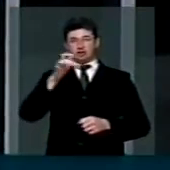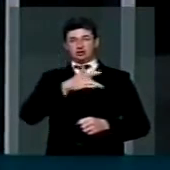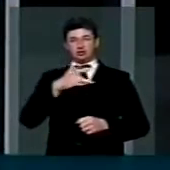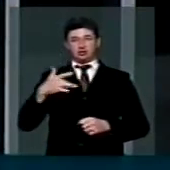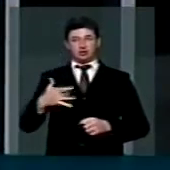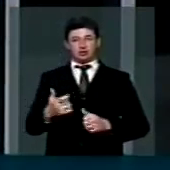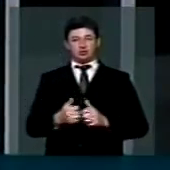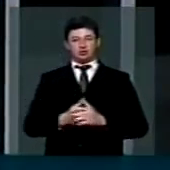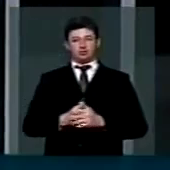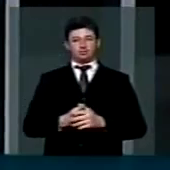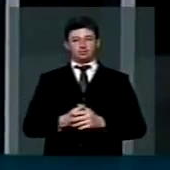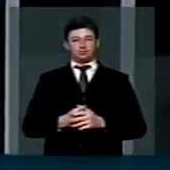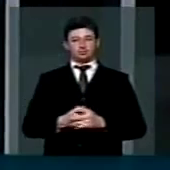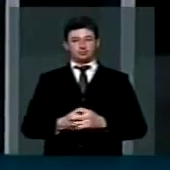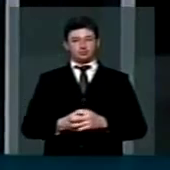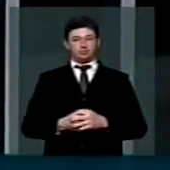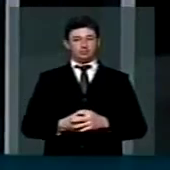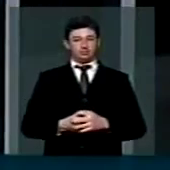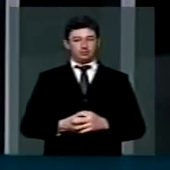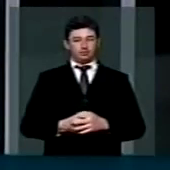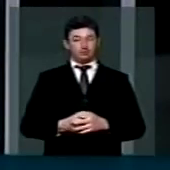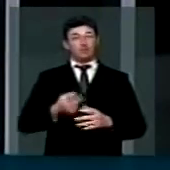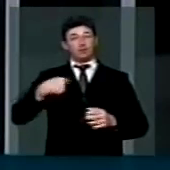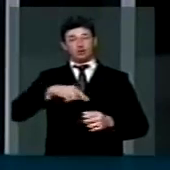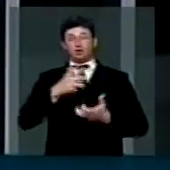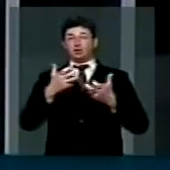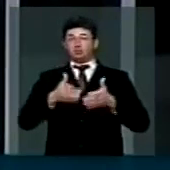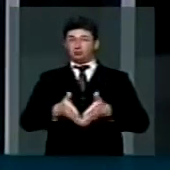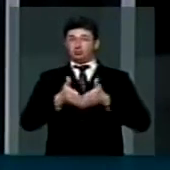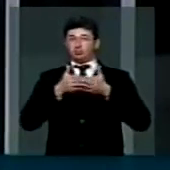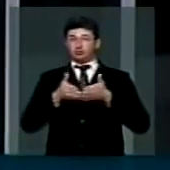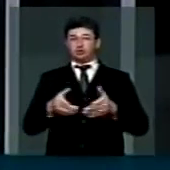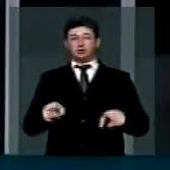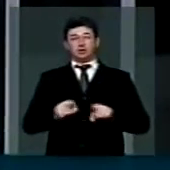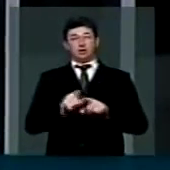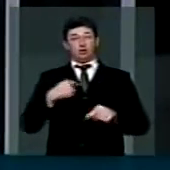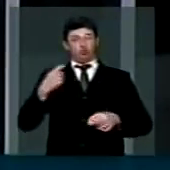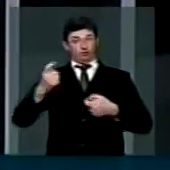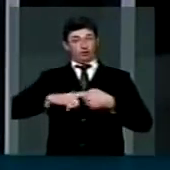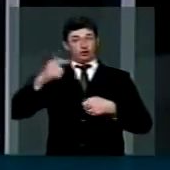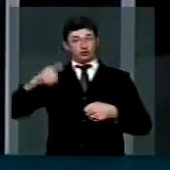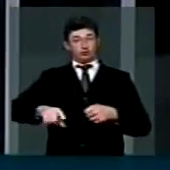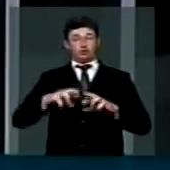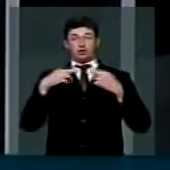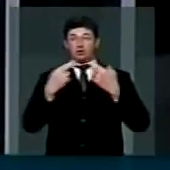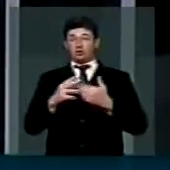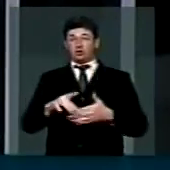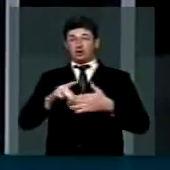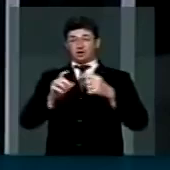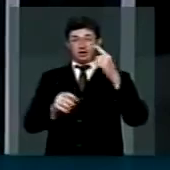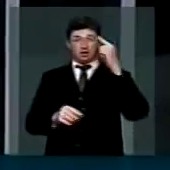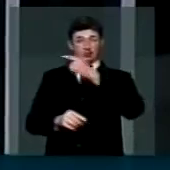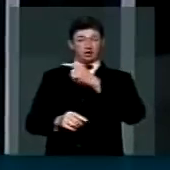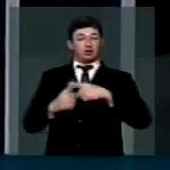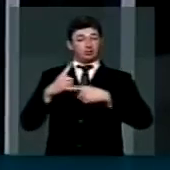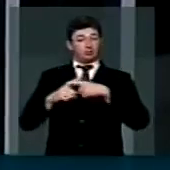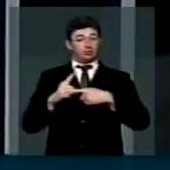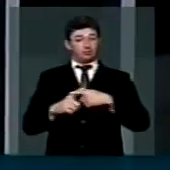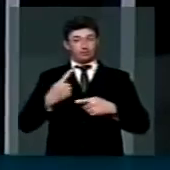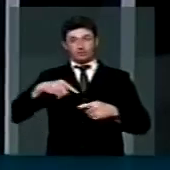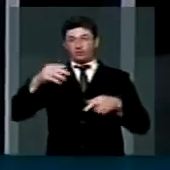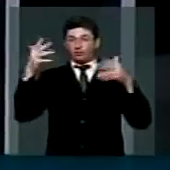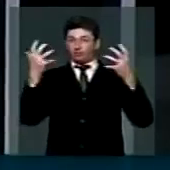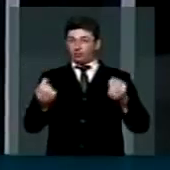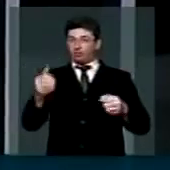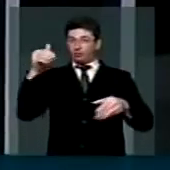comunitários de saúde e de endemia. Queremos fazer um apelo e eu ainda vou retornar à reunião de líderes para que a gente